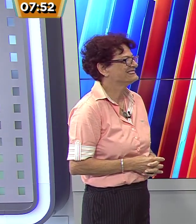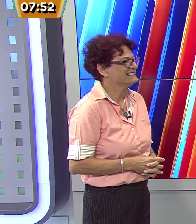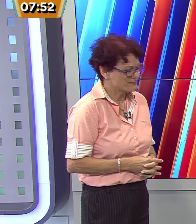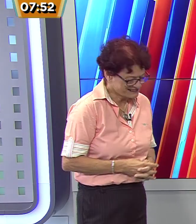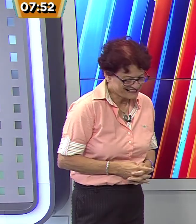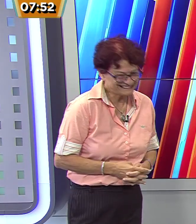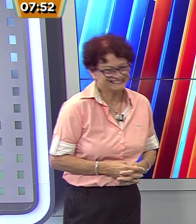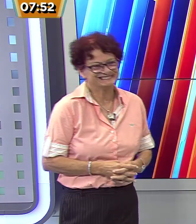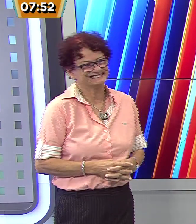bom dia para você obrigado